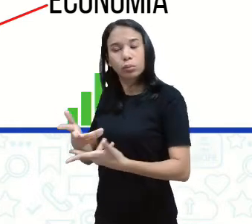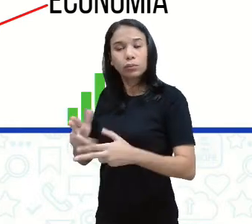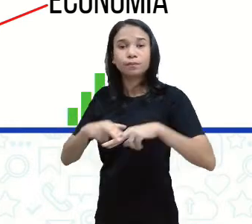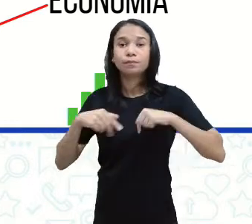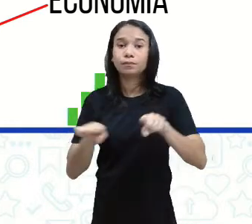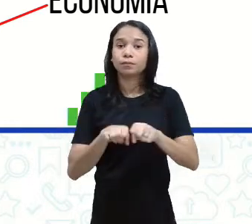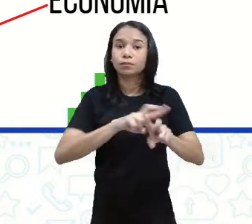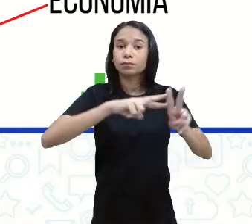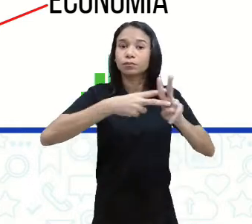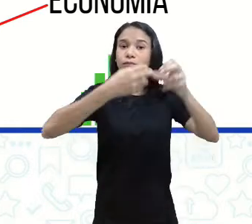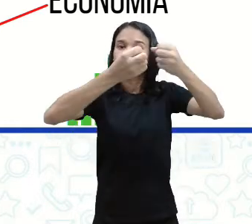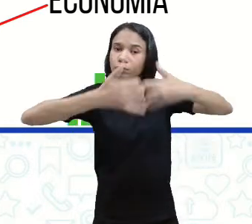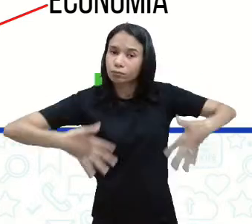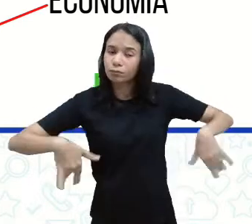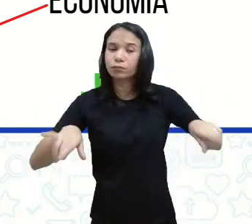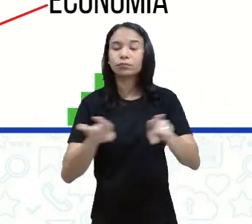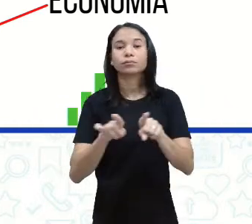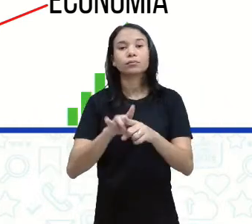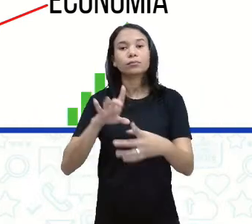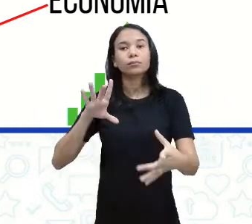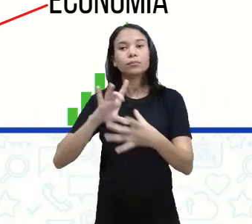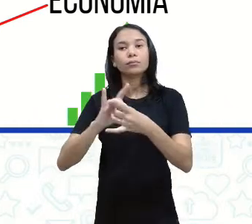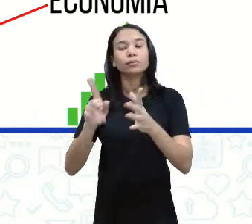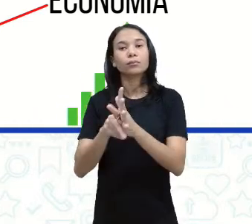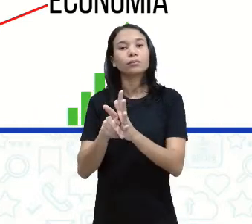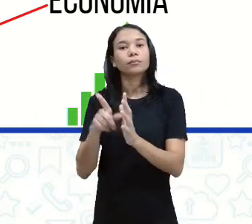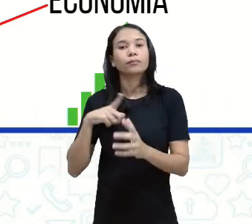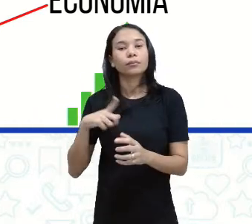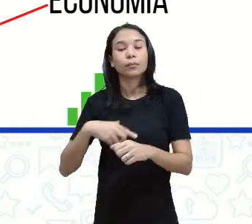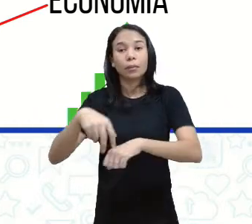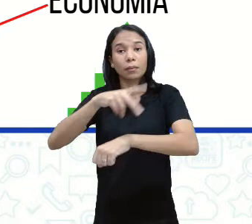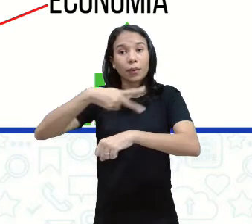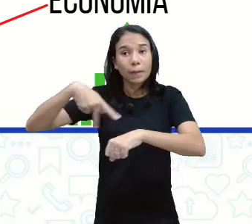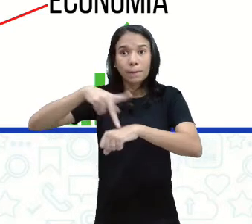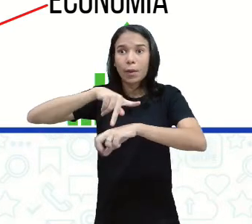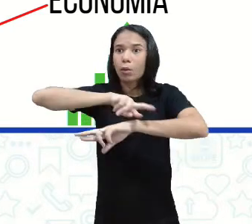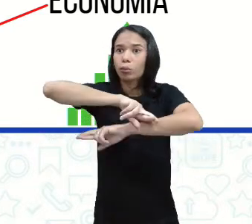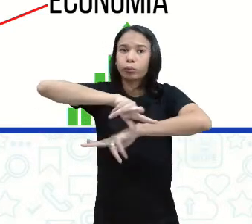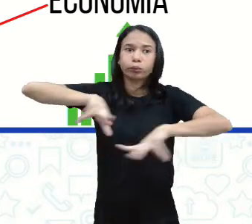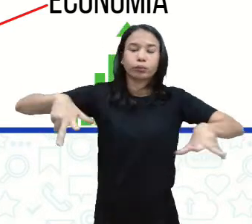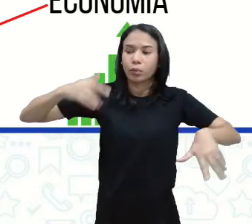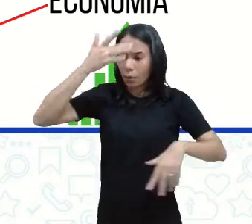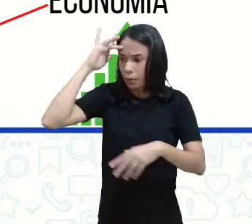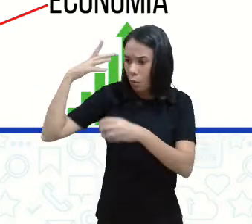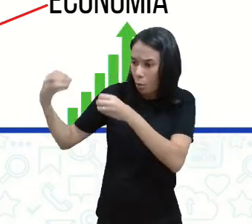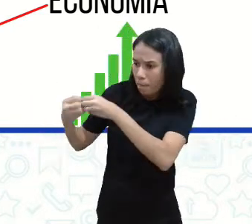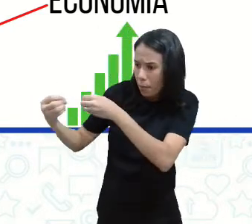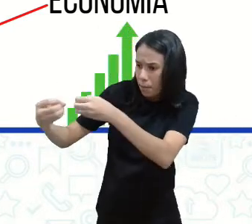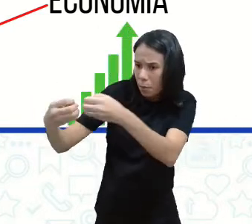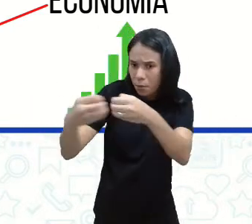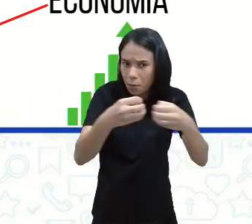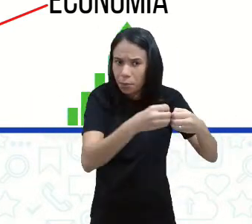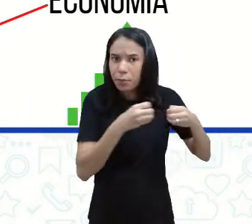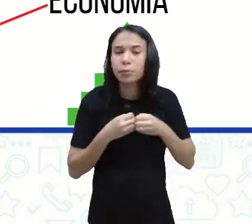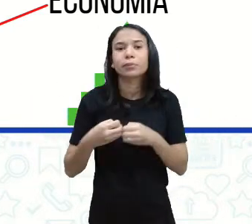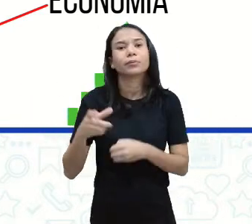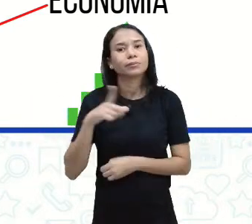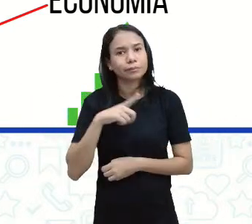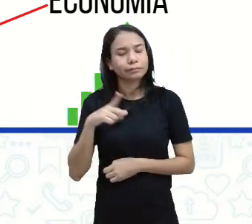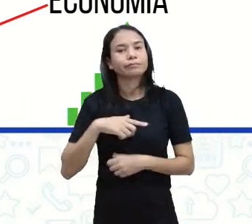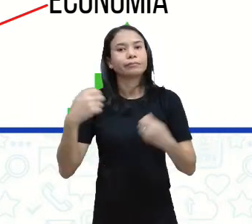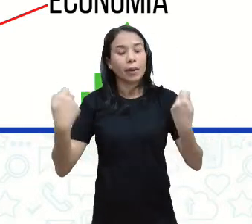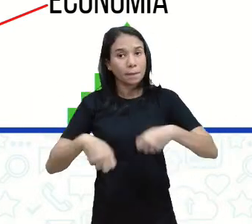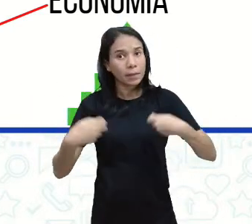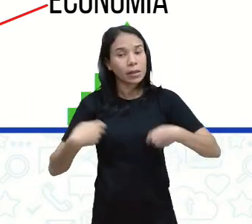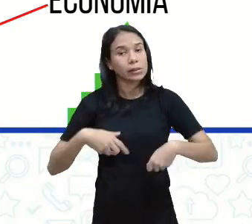recursos naturais, também relacionados ao território. Tem países que têm vários vizinhos, que estão cercados de vizinhos, então esses têm que